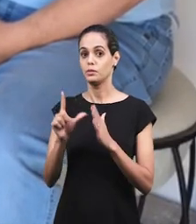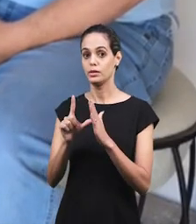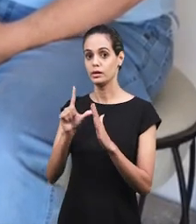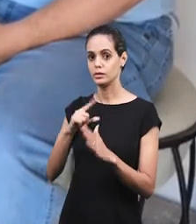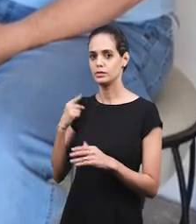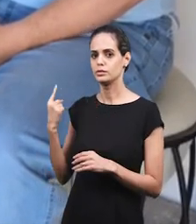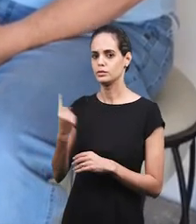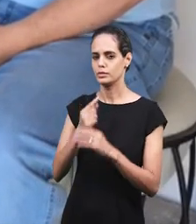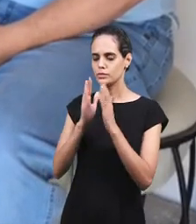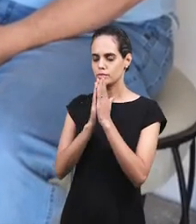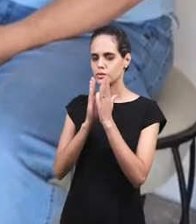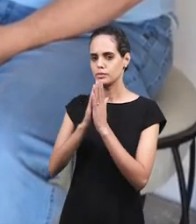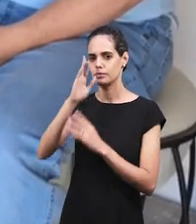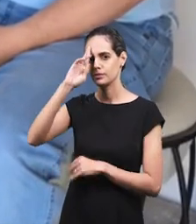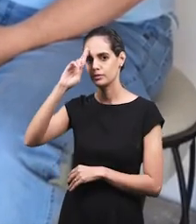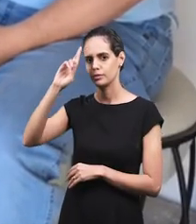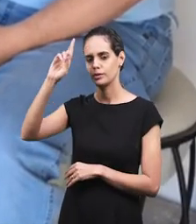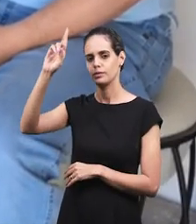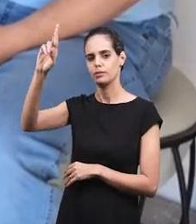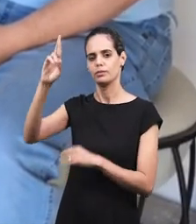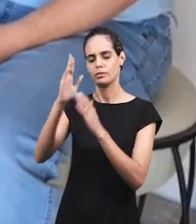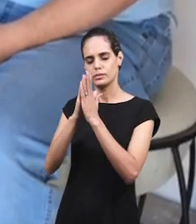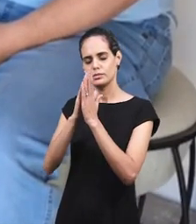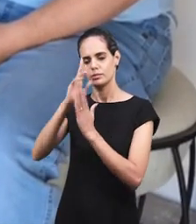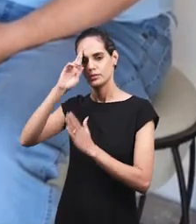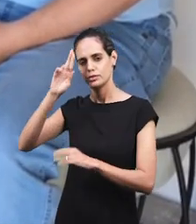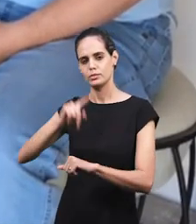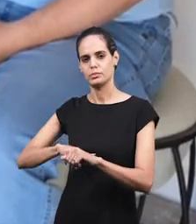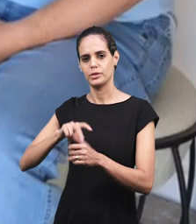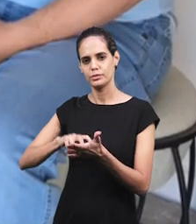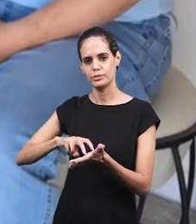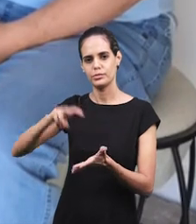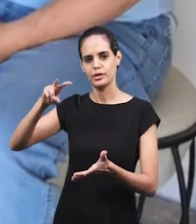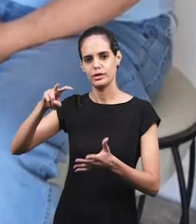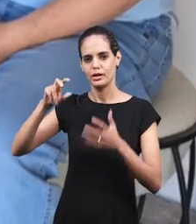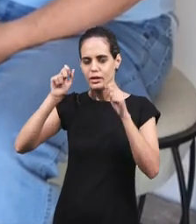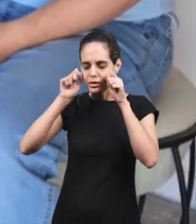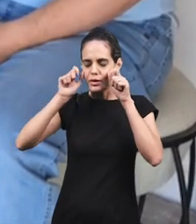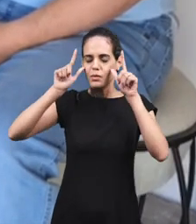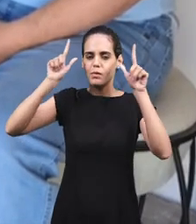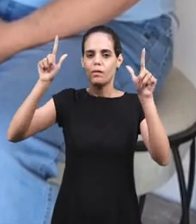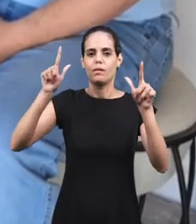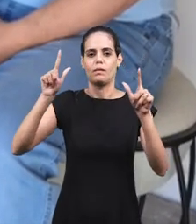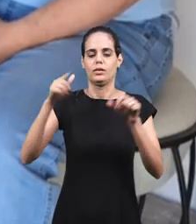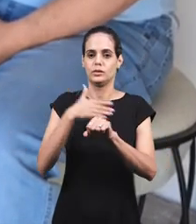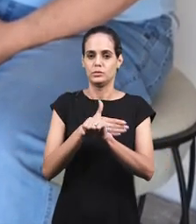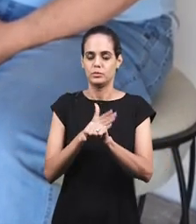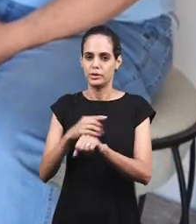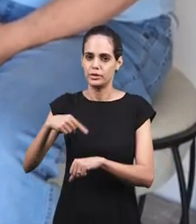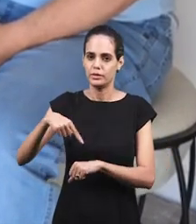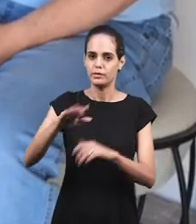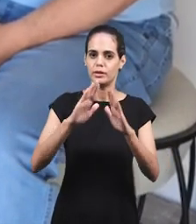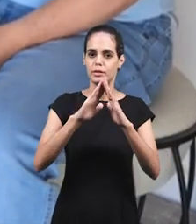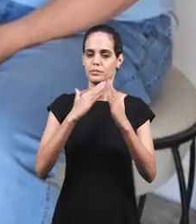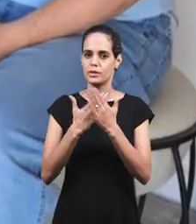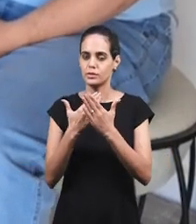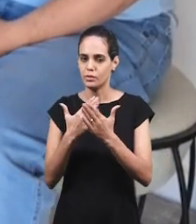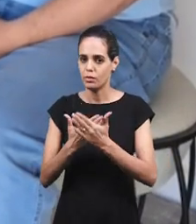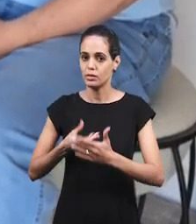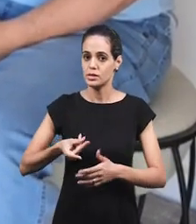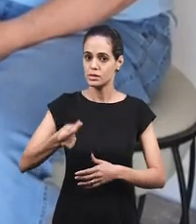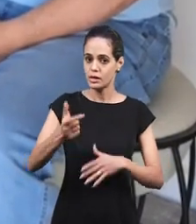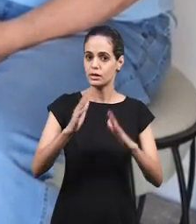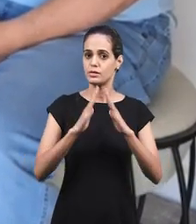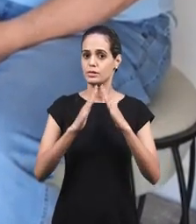Senhor. Quando nós nos levantamos, nós oramos ao Senhor. Quando nós vamos para a escola, Adassa? Quando nós vamos sair no carro, então